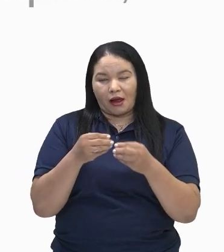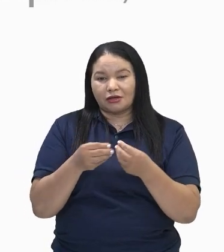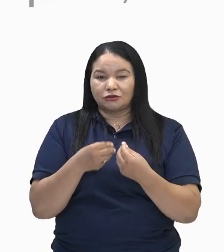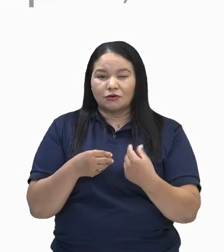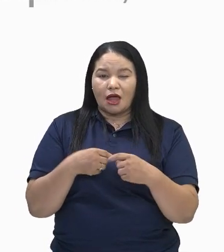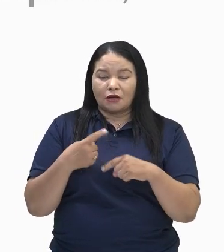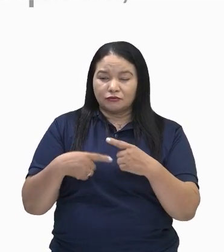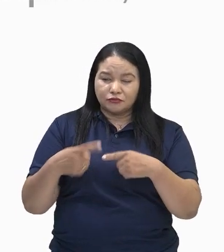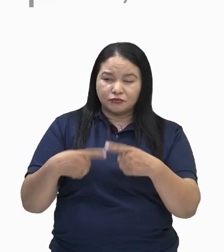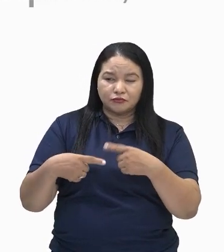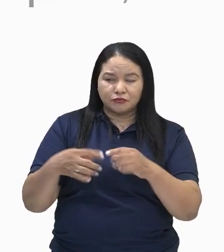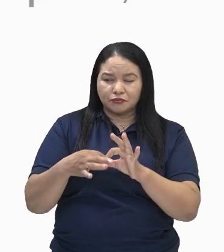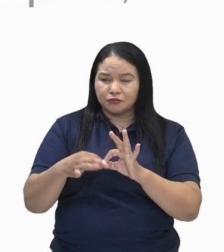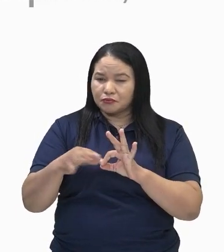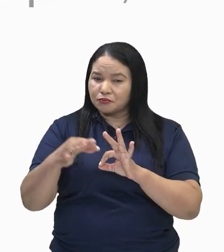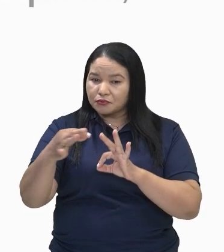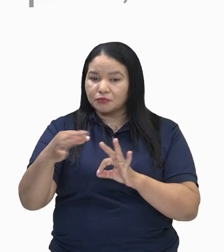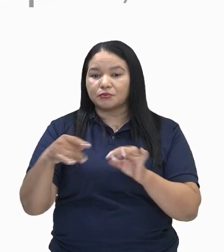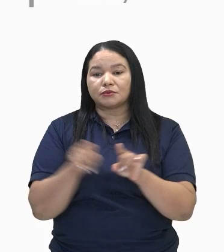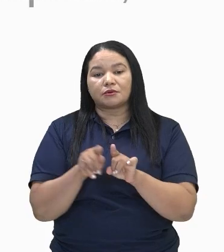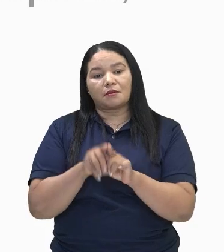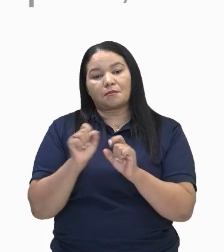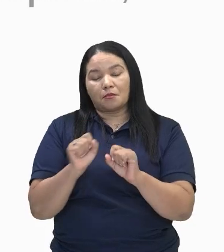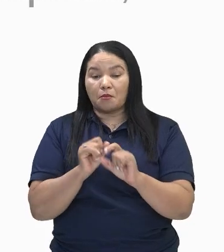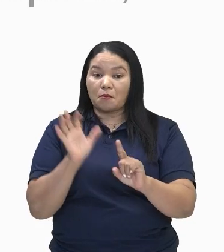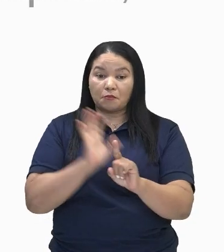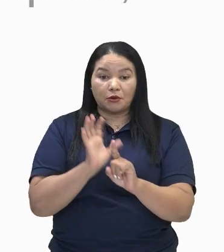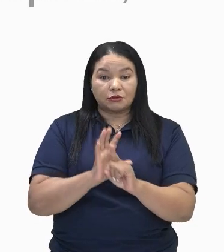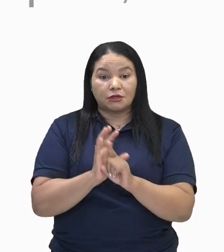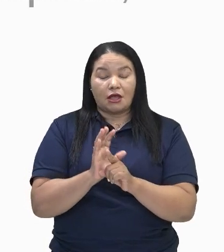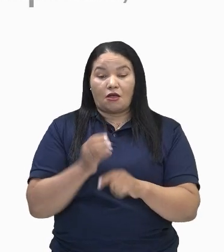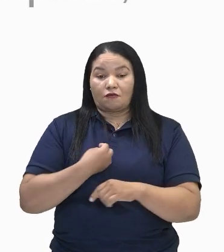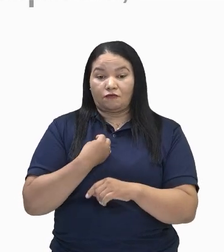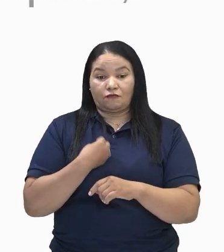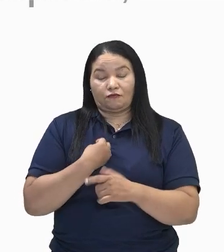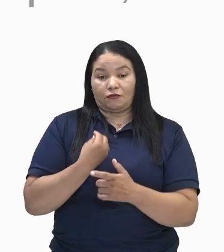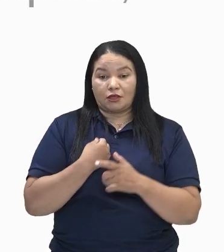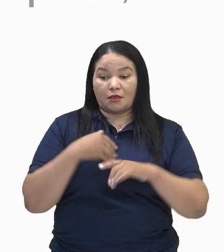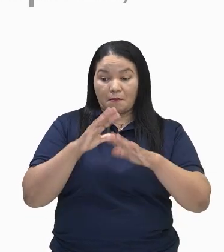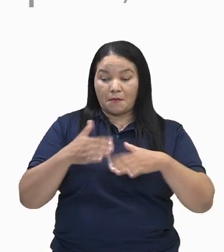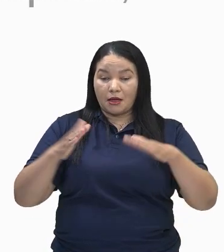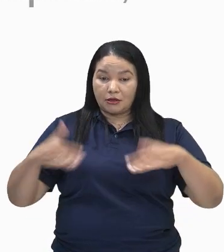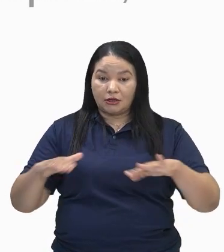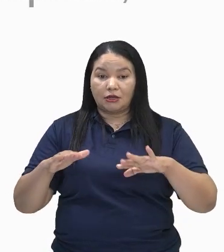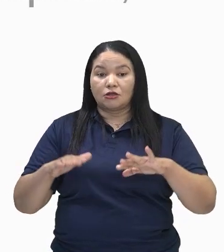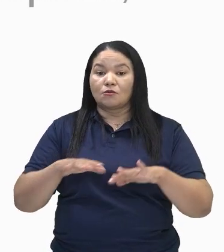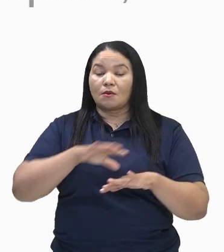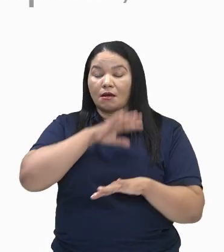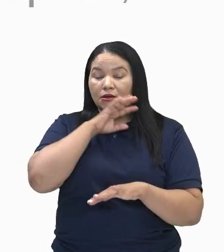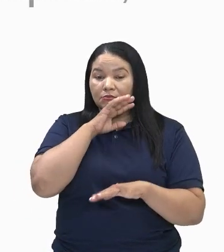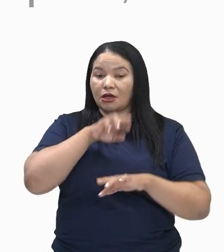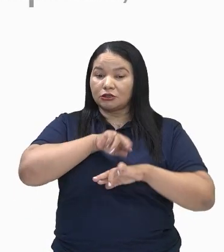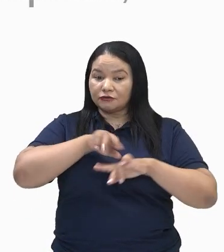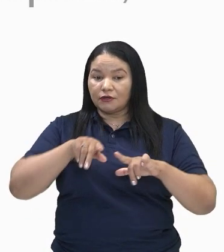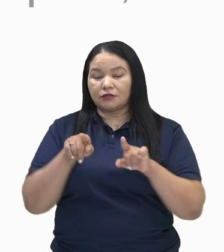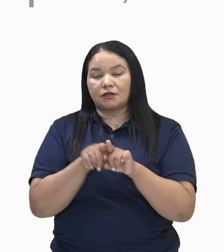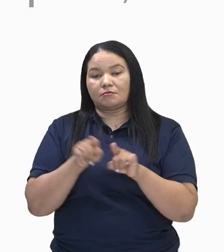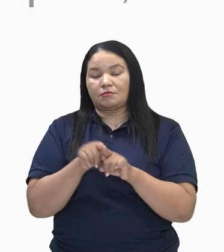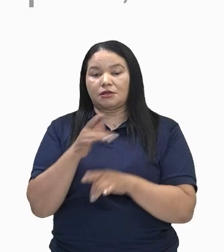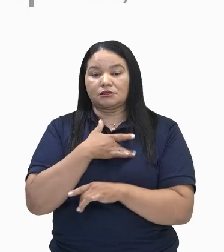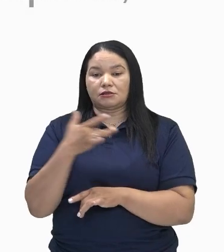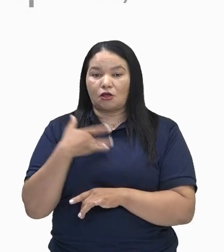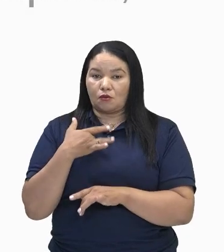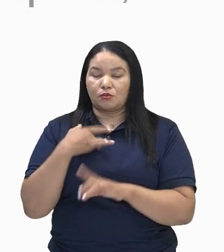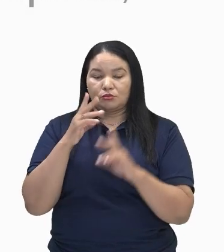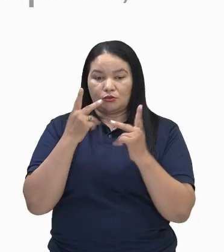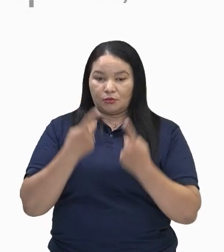grandes distâncias, afetando ecossistemas marinhos, a vida selvagem e, por fim, a saúde humana. Então,